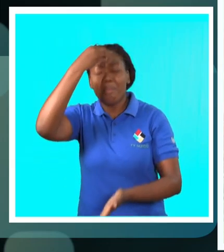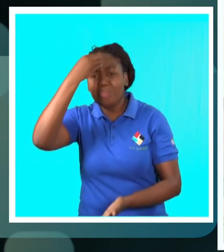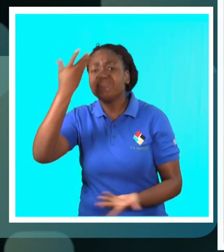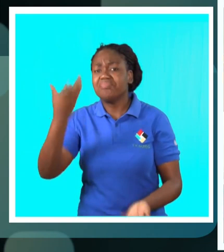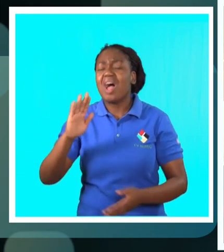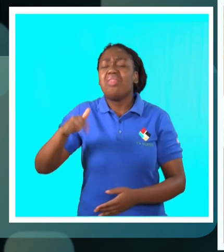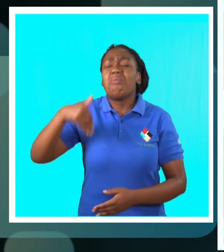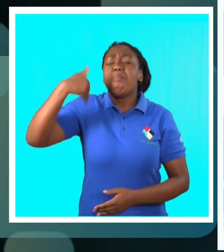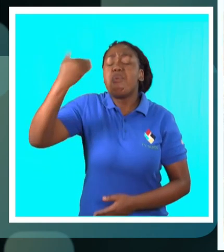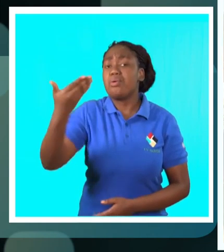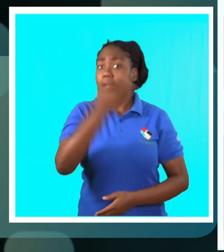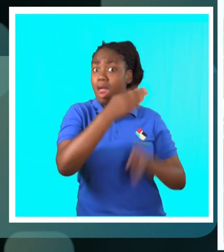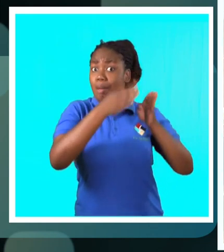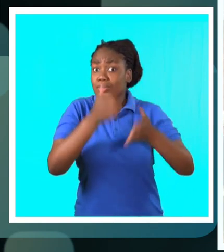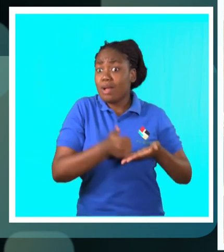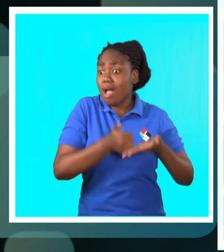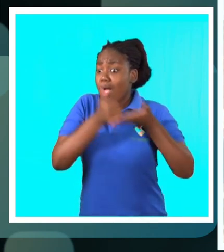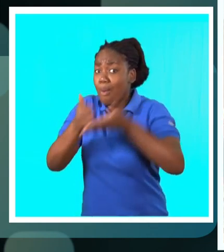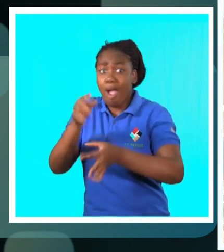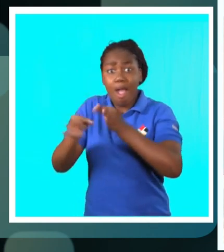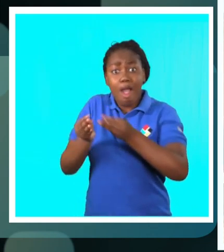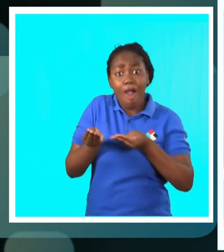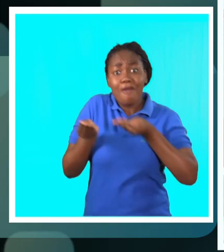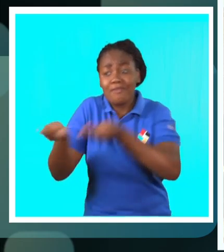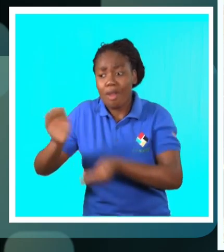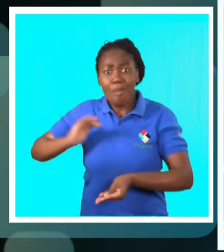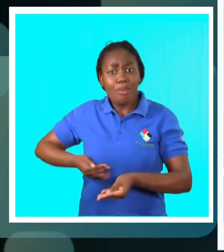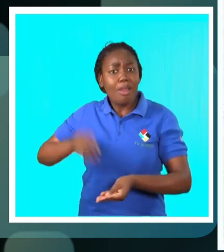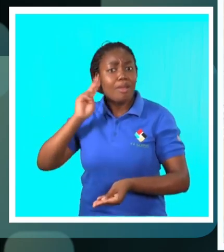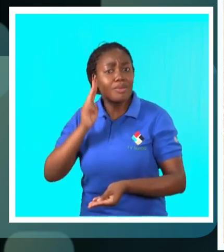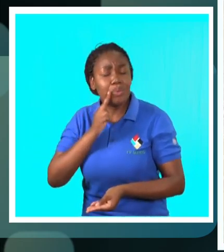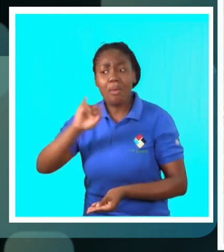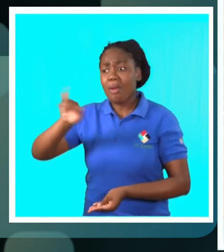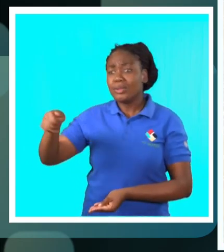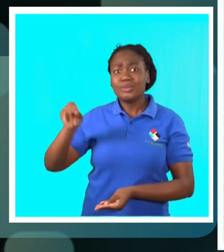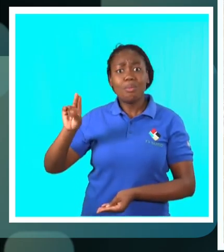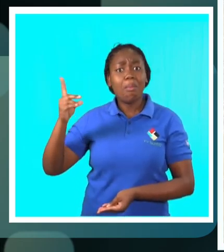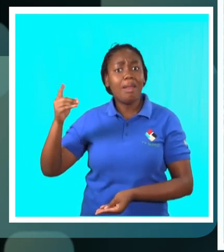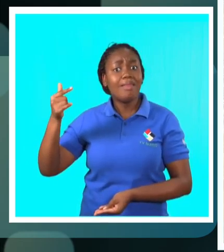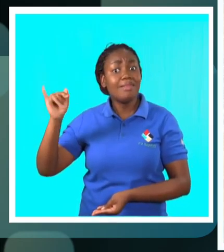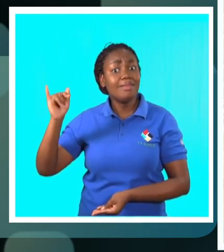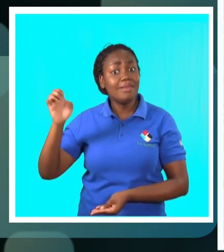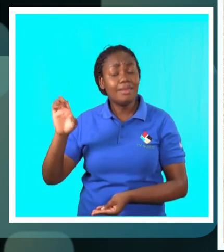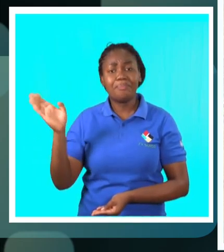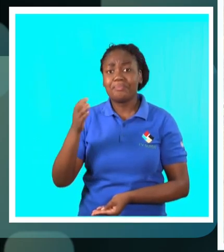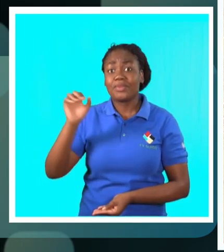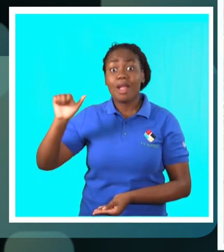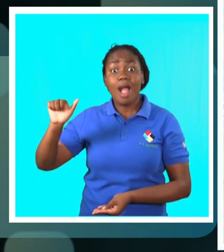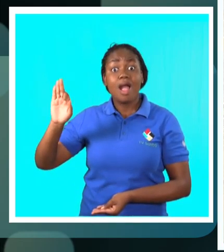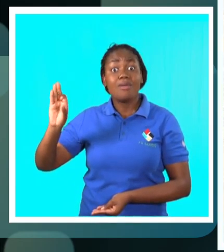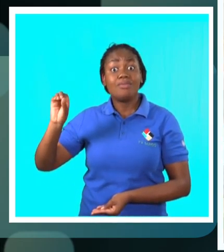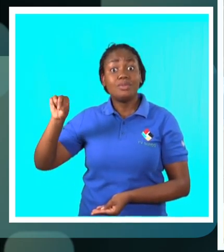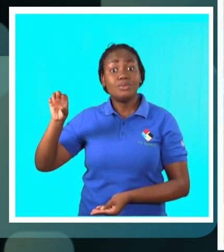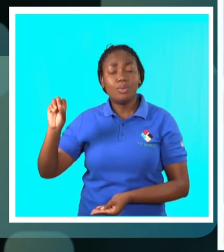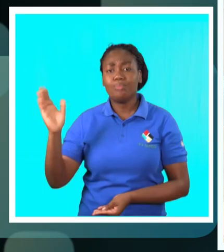Depois da oferta, Judite Cuna era uma mulher feliz, pois já tinha roupa para os seus seis filhos, cujo